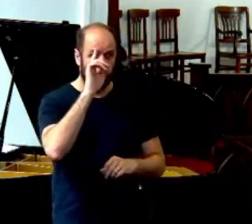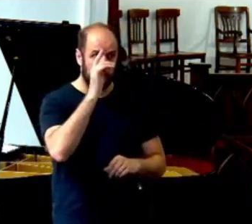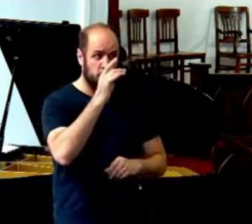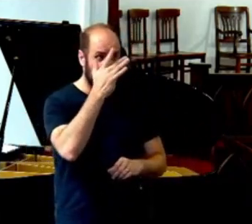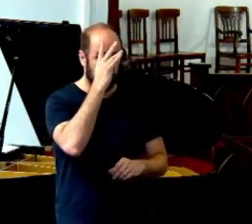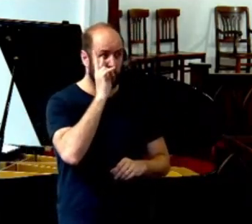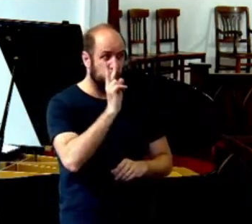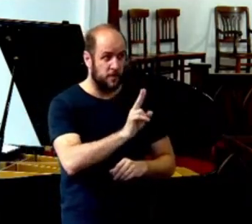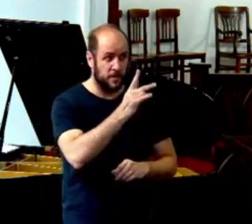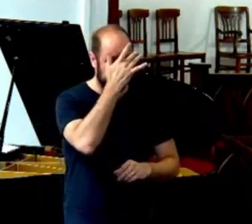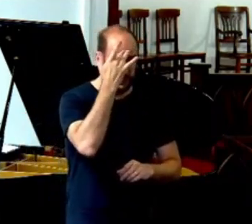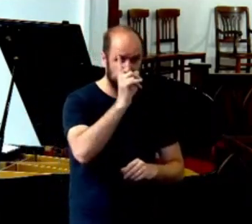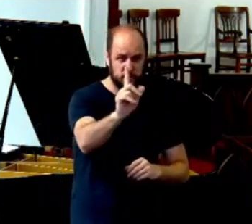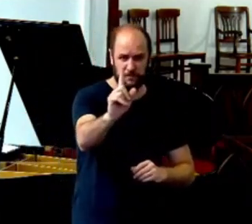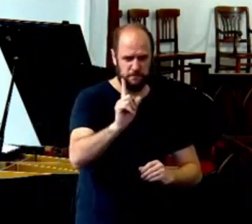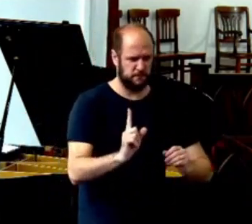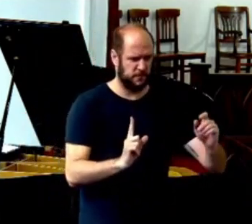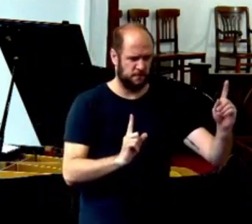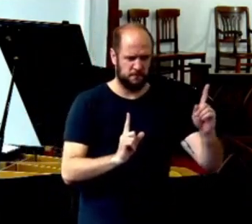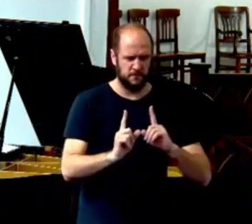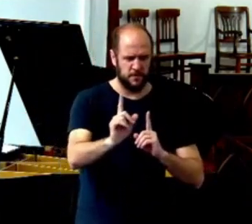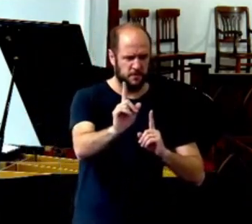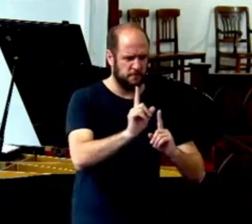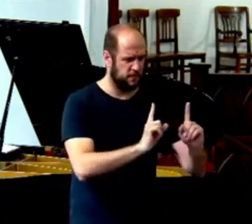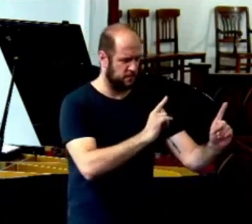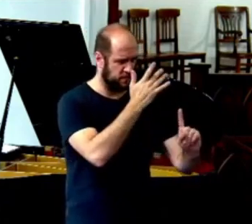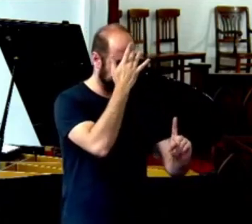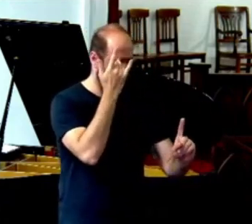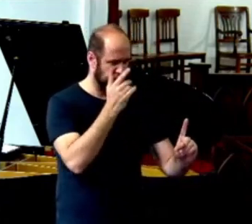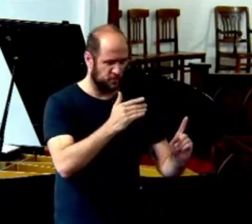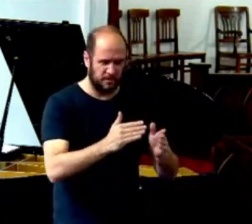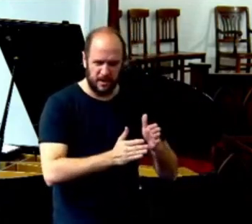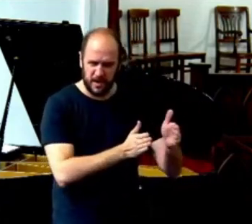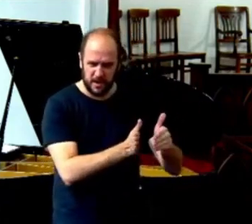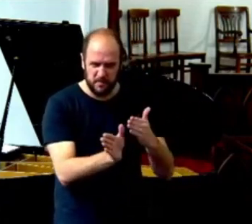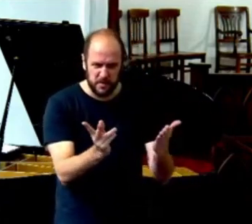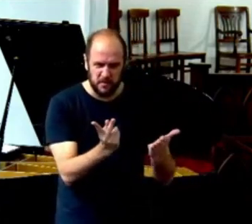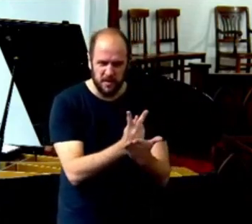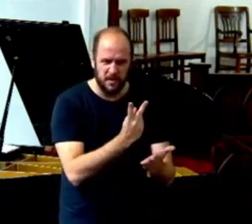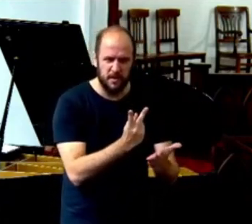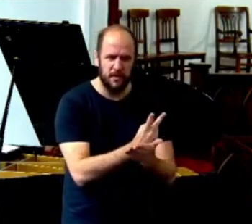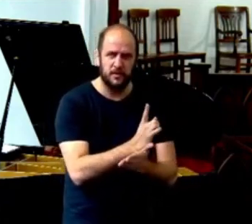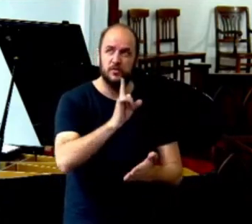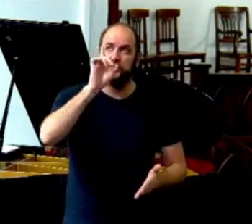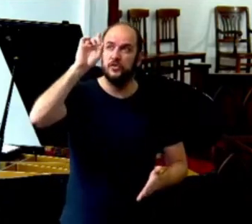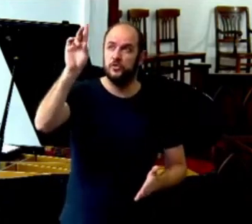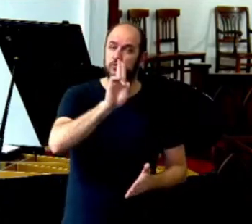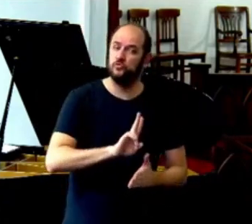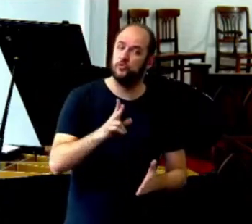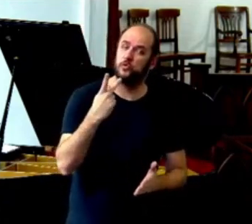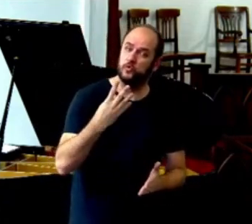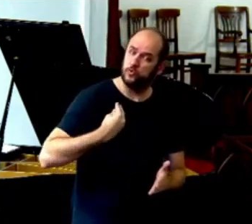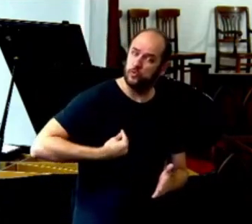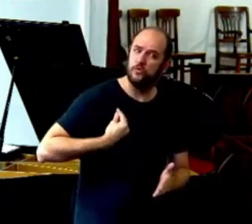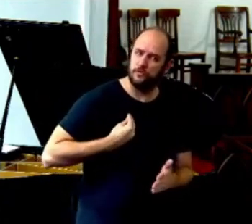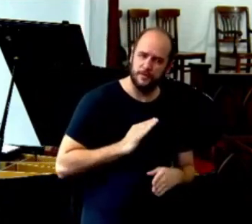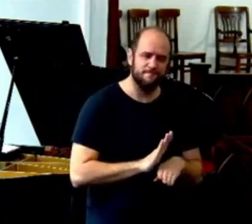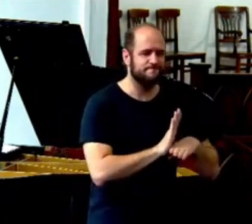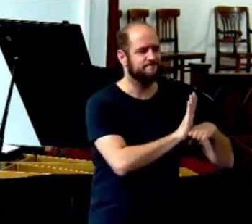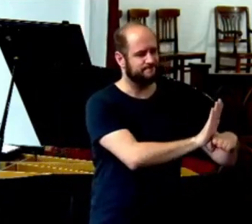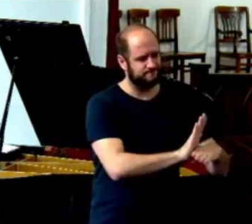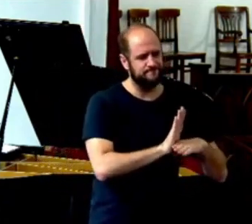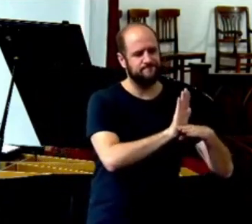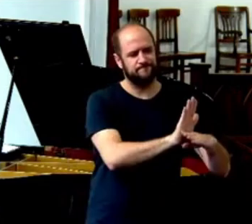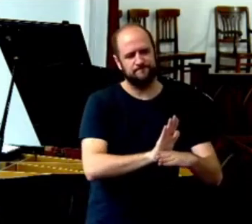vida que você percebe que estão indo para um abismo, você deve ser usado por Deus para ajudá-lo, para